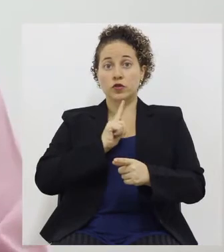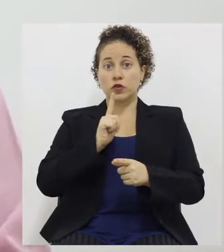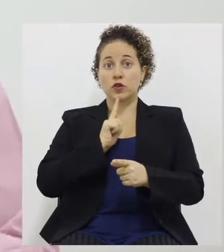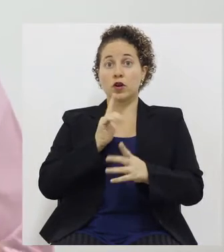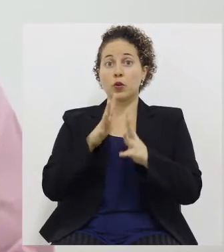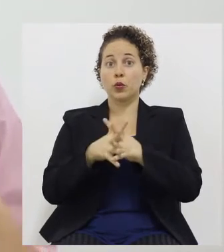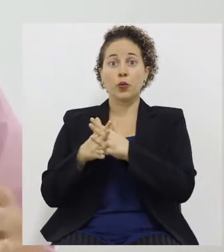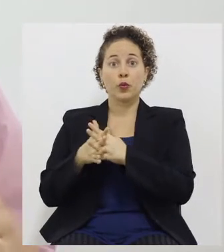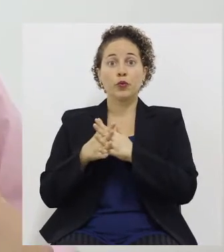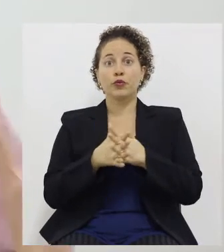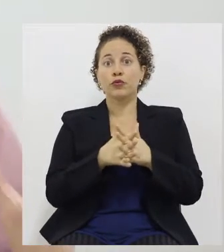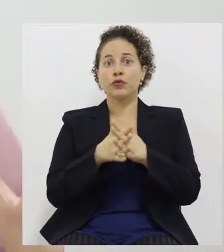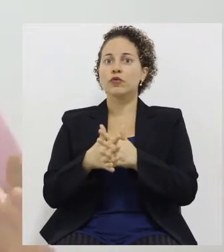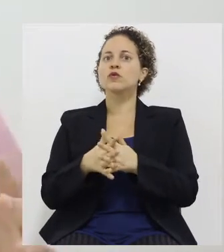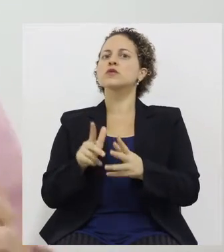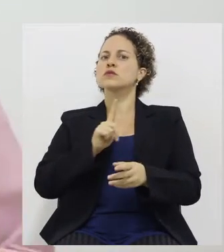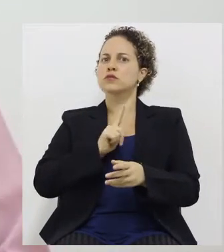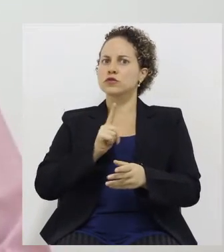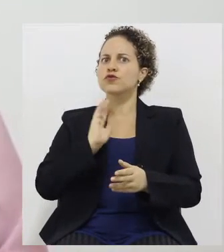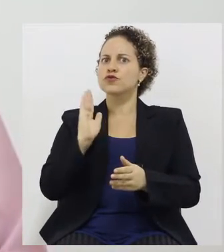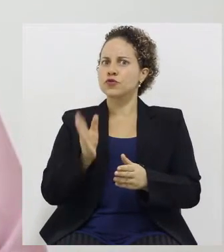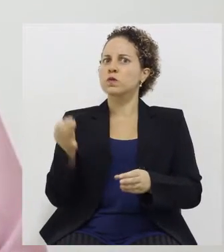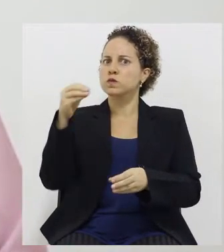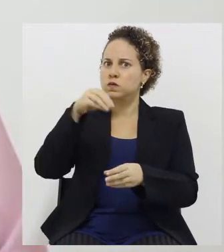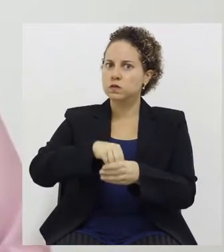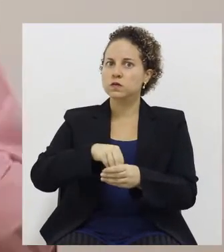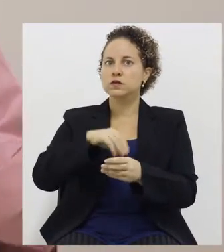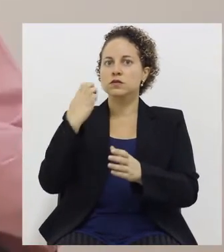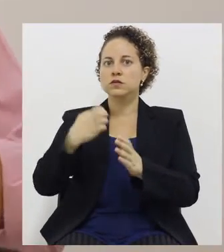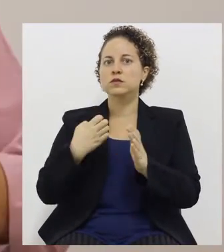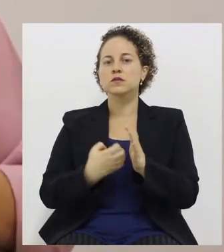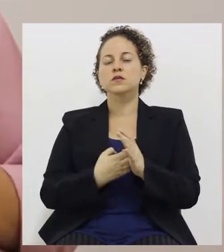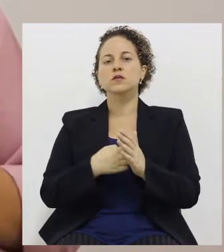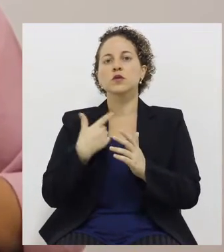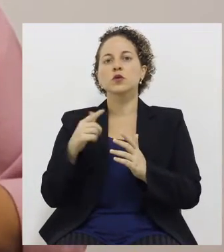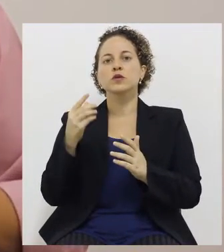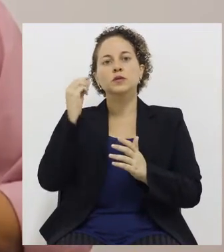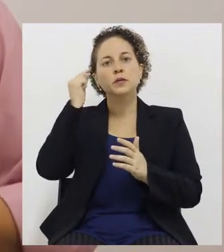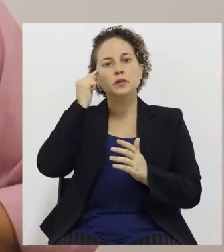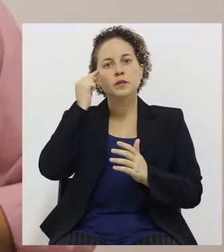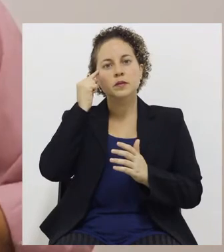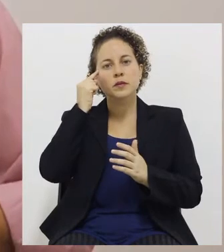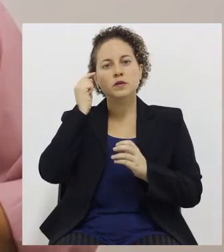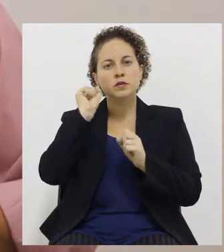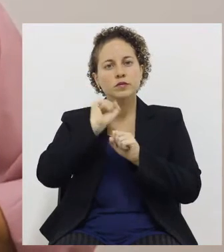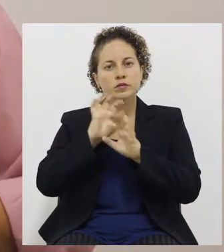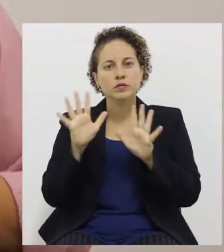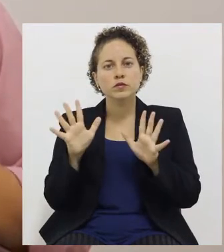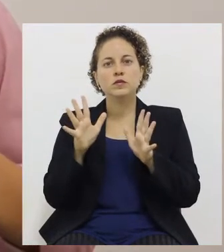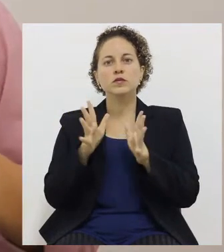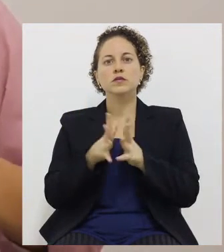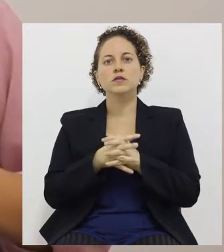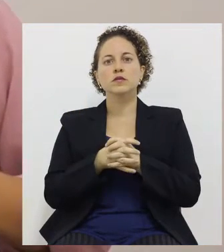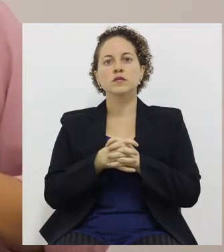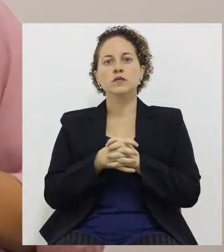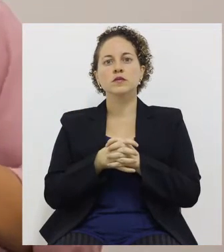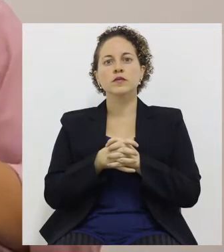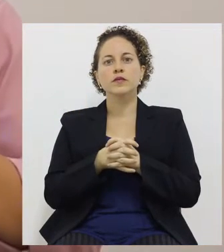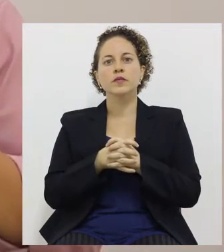de um conflito já instalado de alguma ordem e a gente precisa pensar nisso. Uma outra forma de pensar é quando os